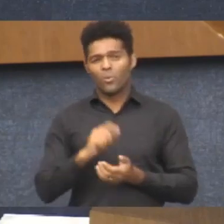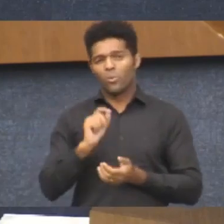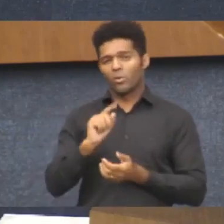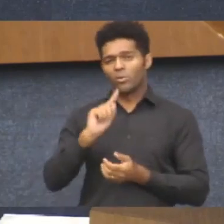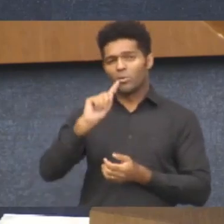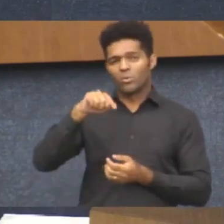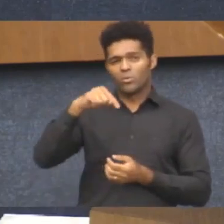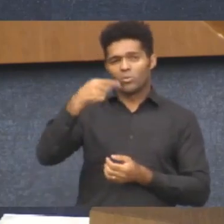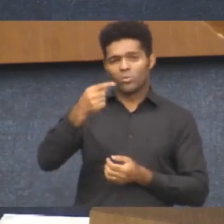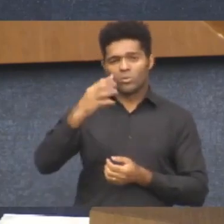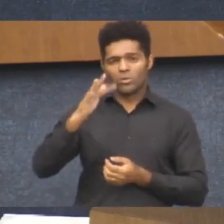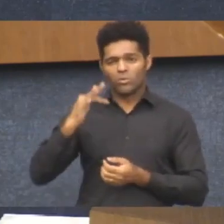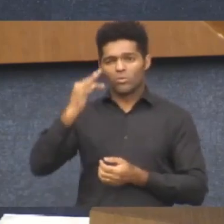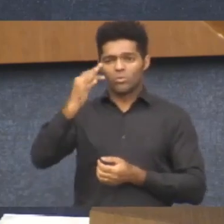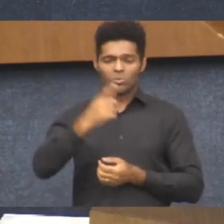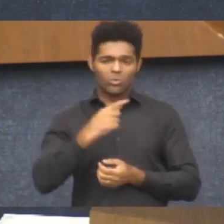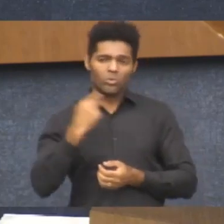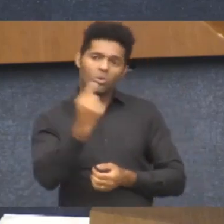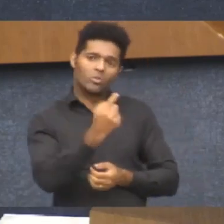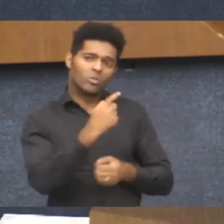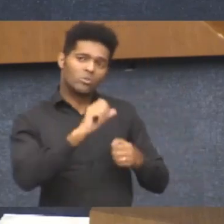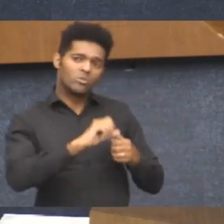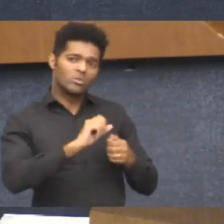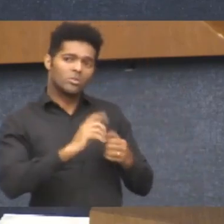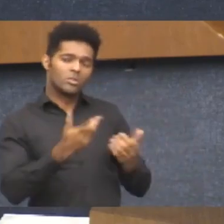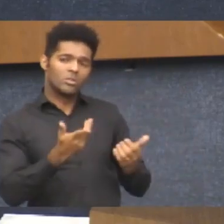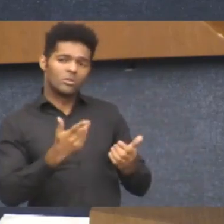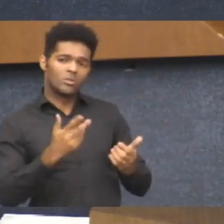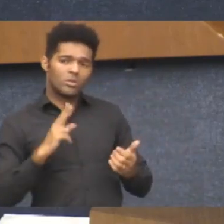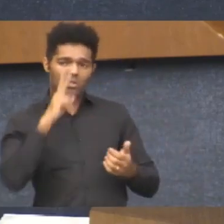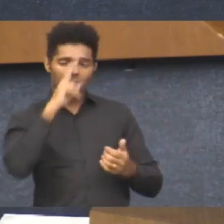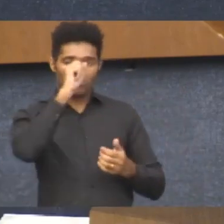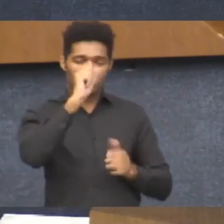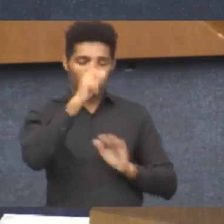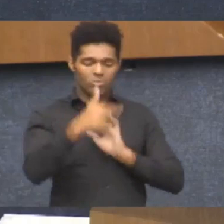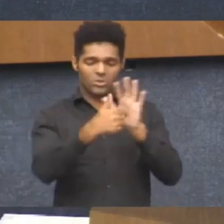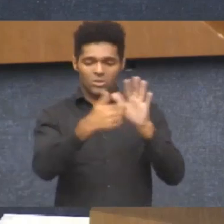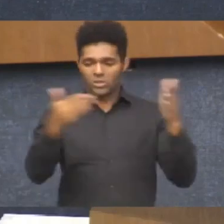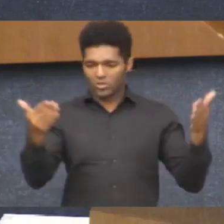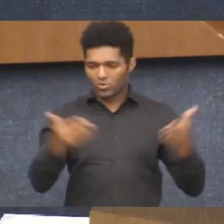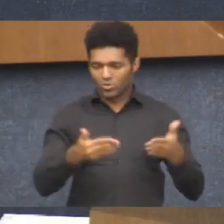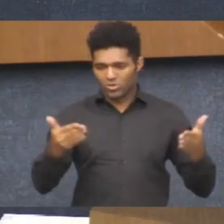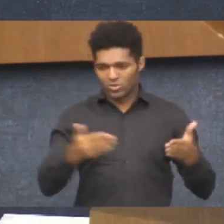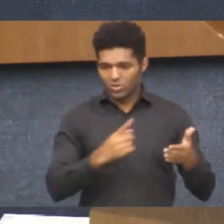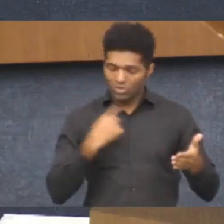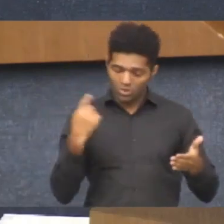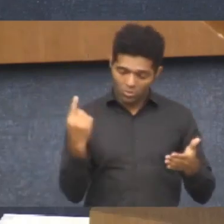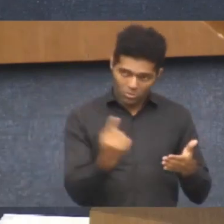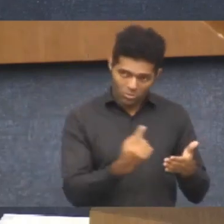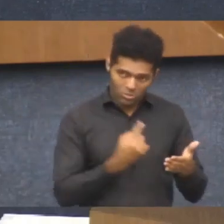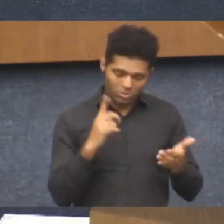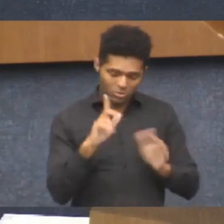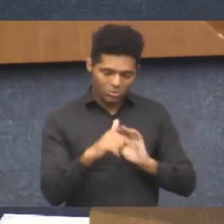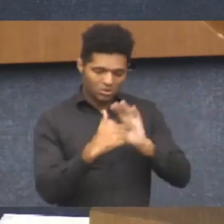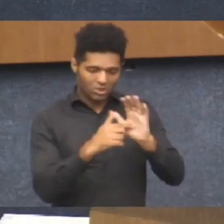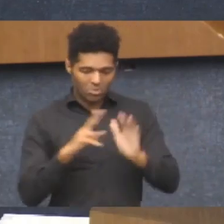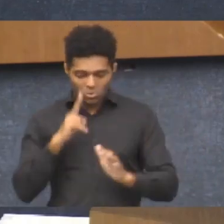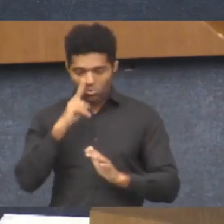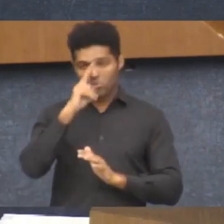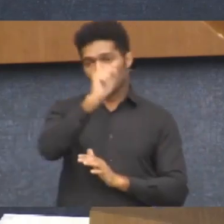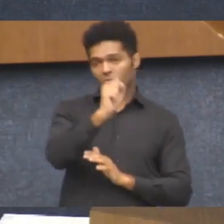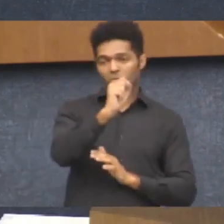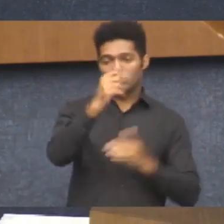amanhã com essa força demonstrada aqui hoje? A gente demonstrou uma força